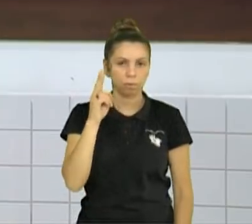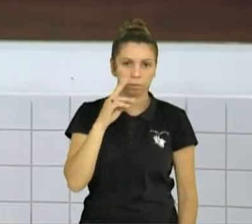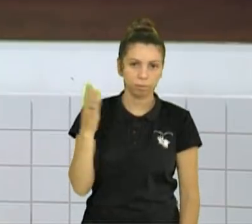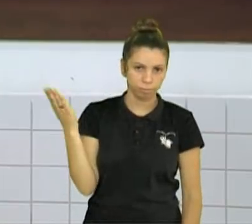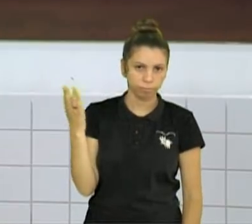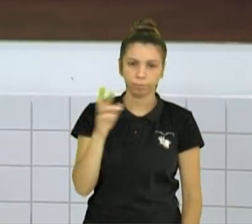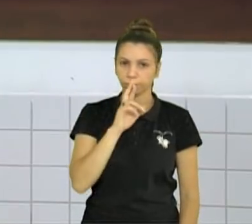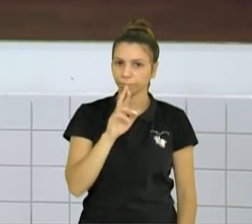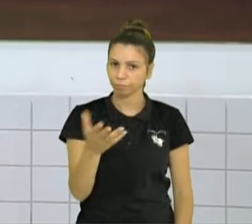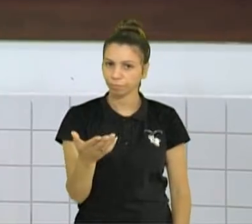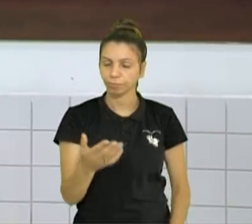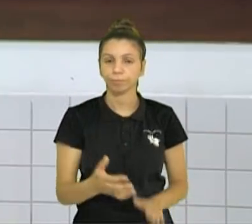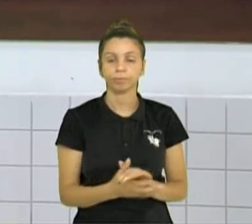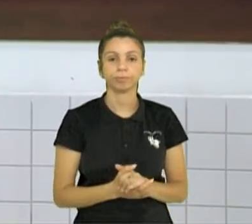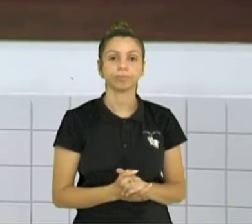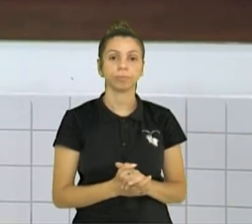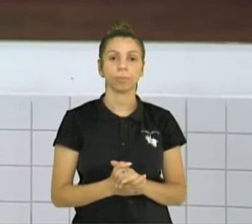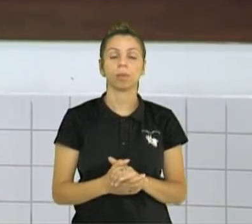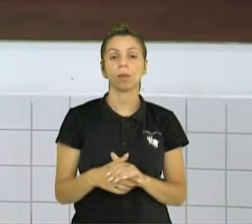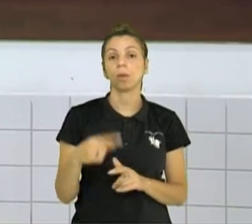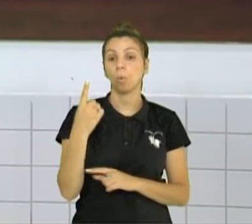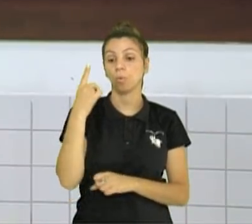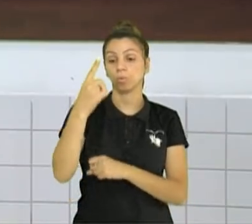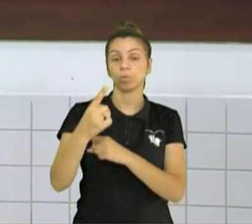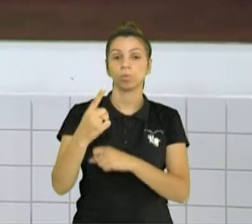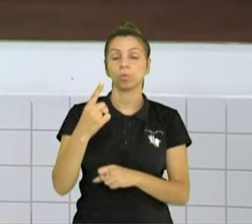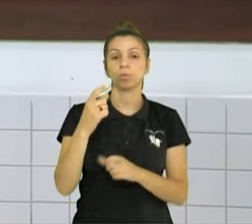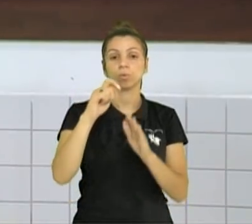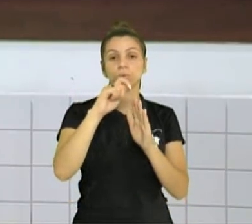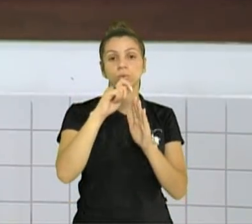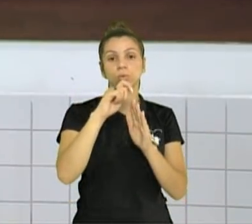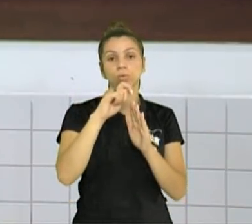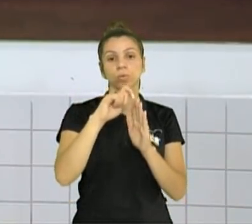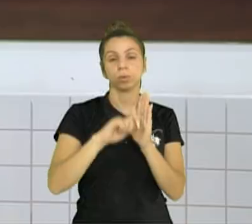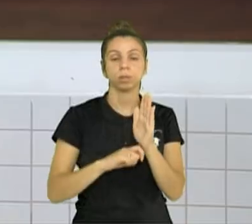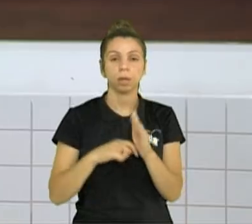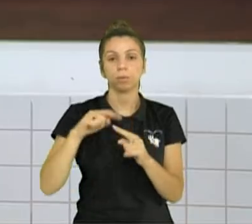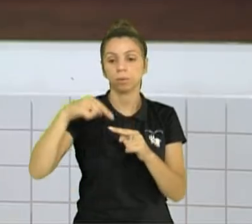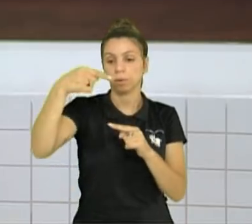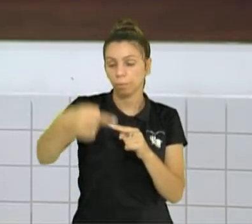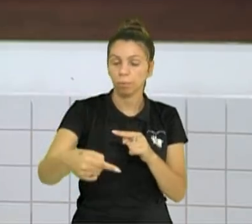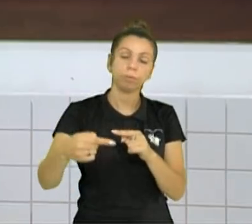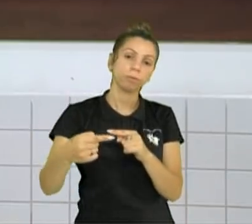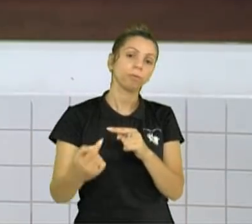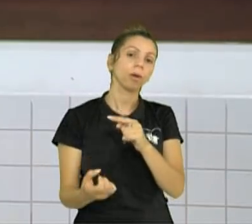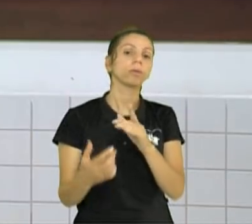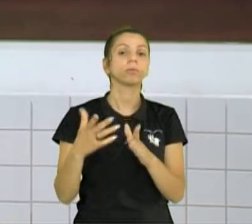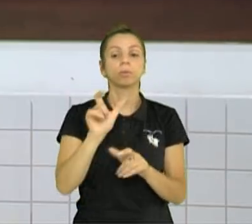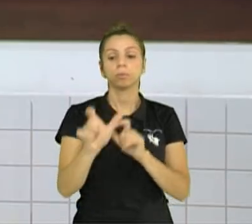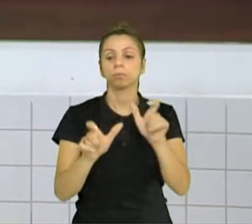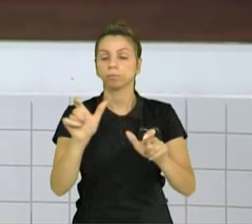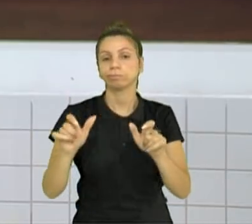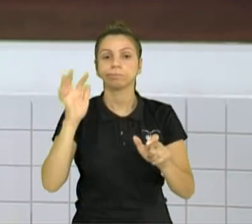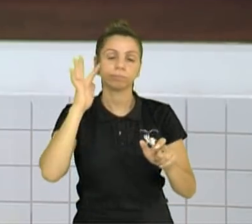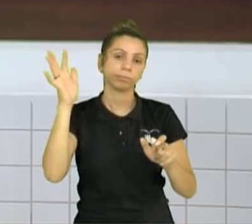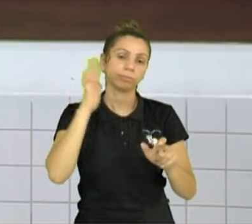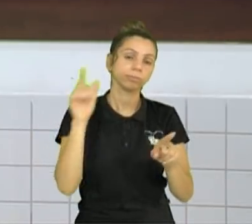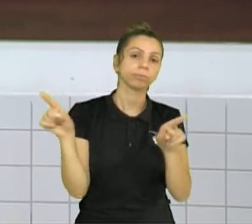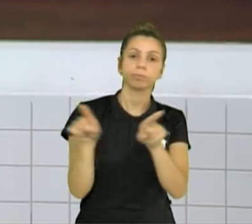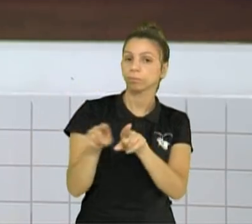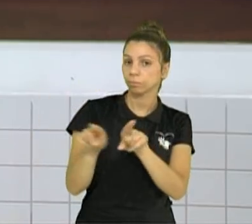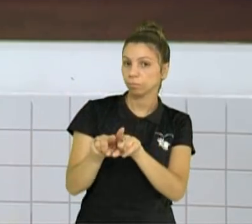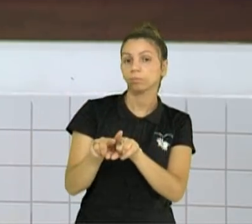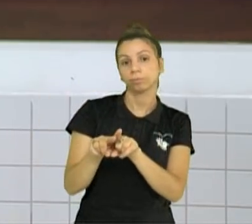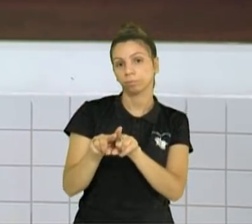dá respostas para nós. Um século depois, vão aparecer outros pensadores, também de